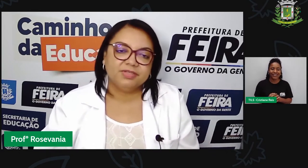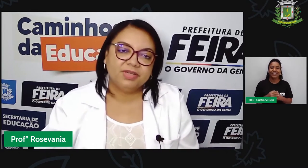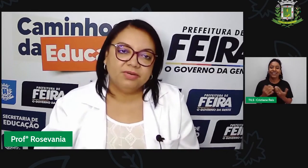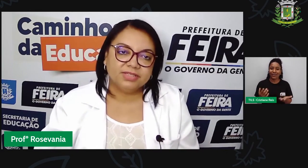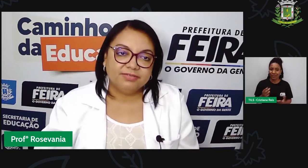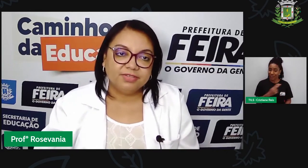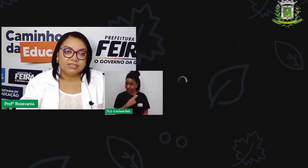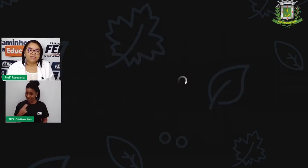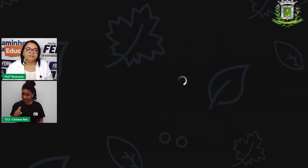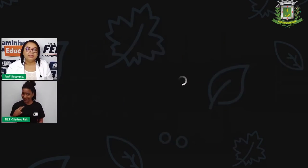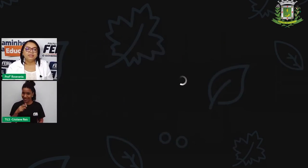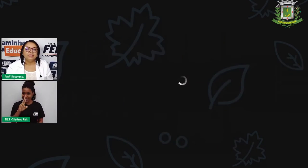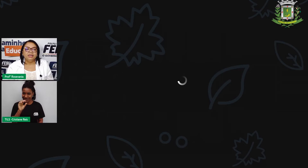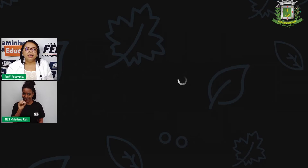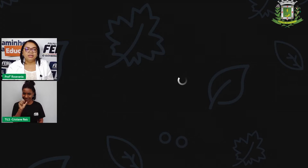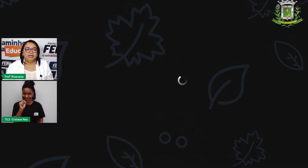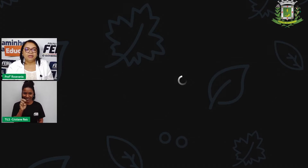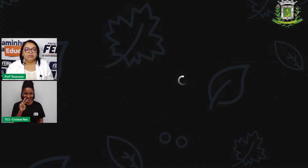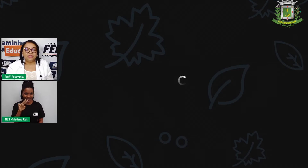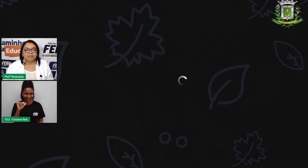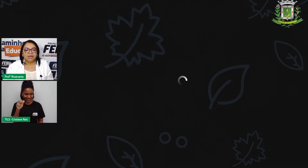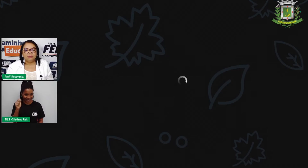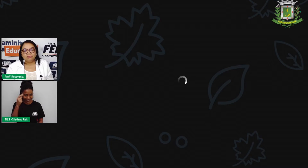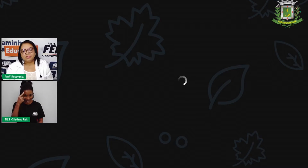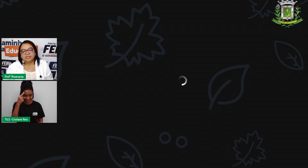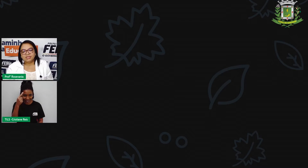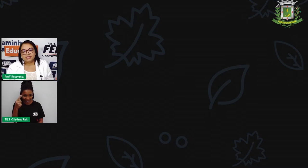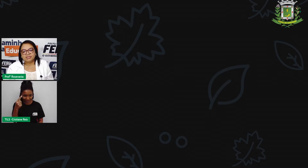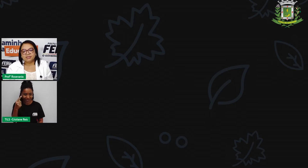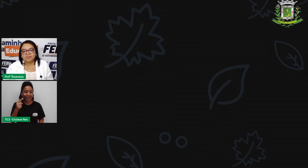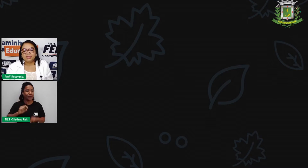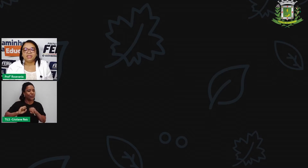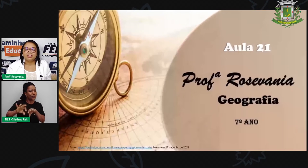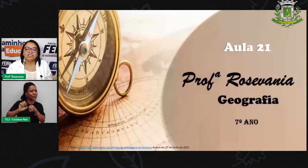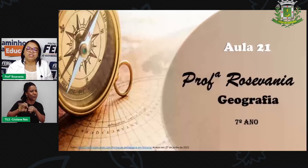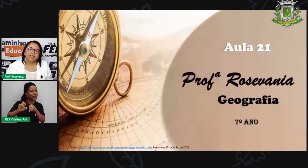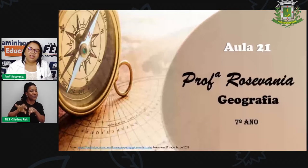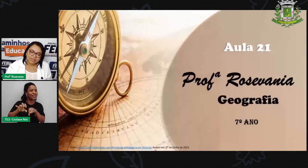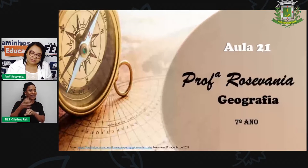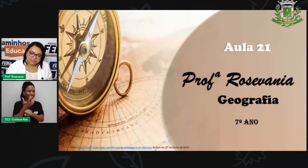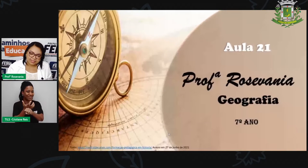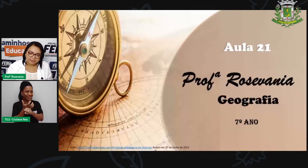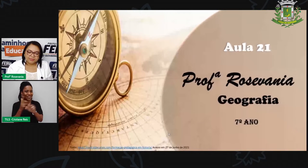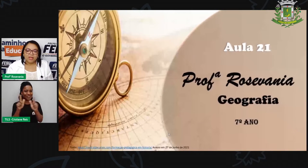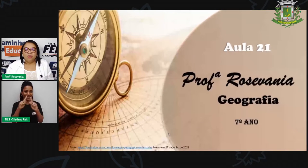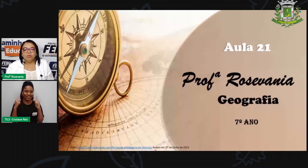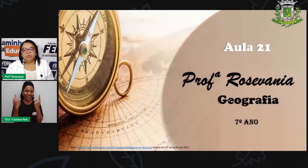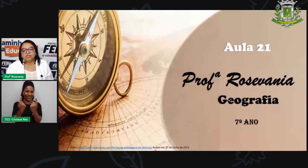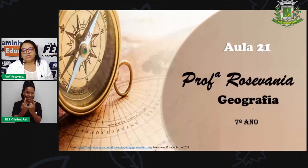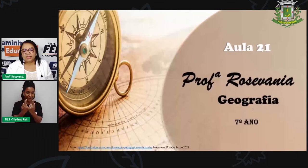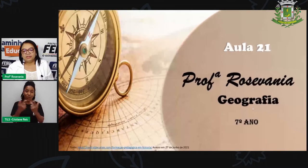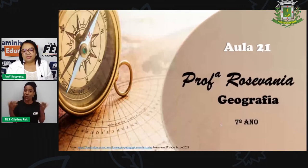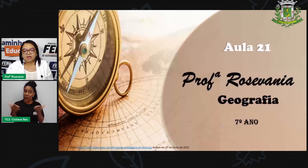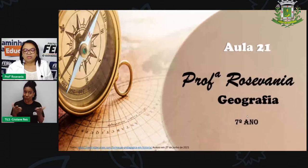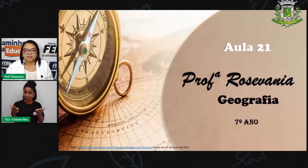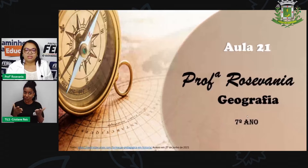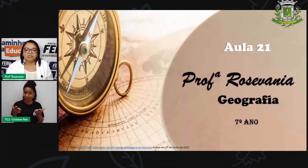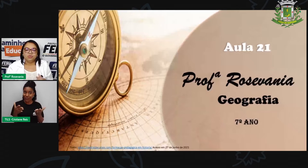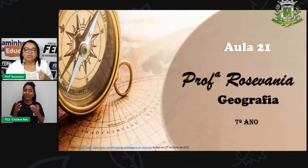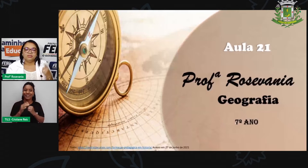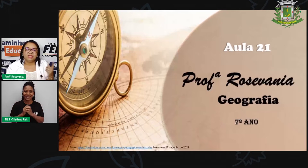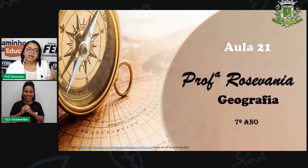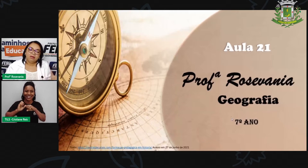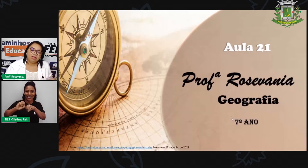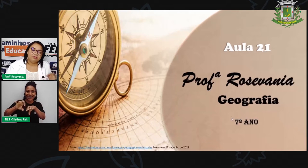eu sou a professora Rosa Evânia, né, e eu trabalho com vocês a disciplina Geografia. Hoje, né, a nossa aula do